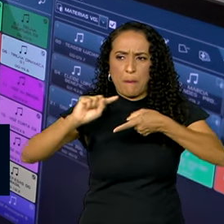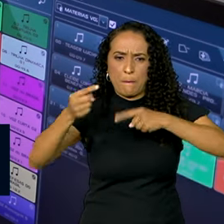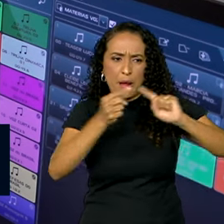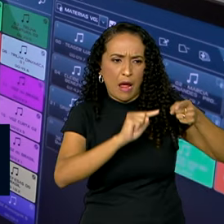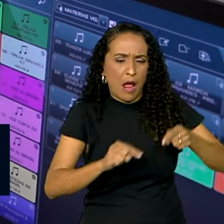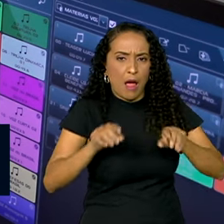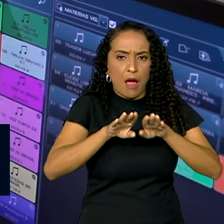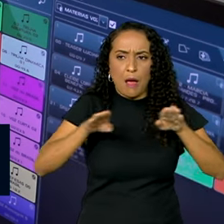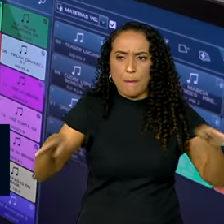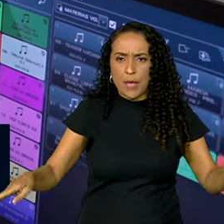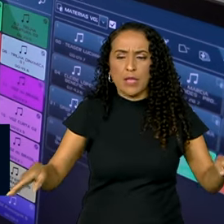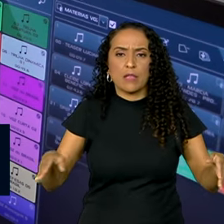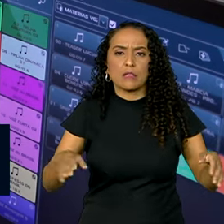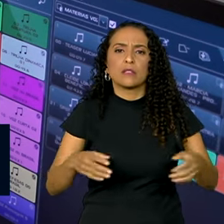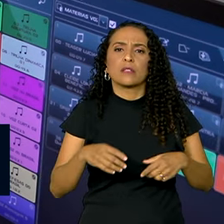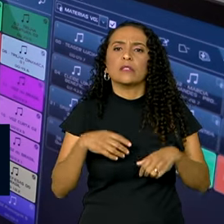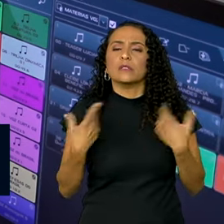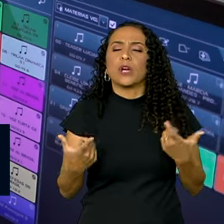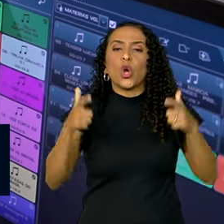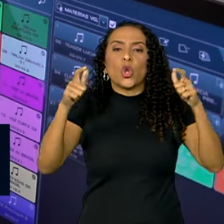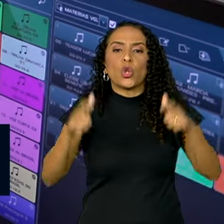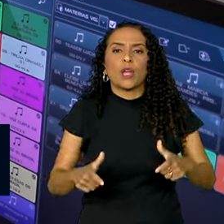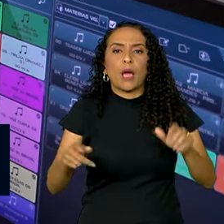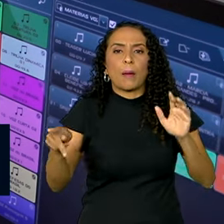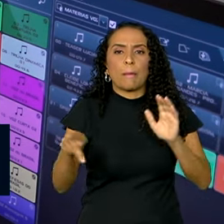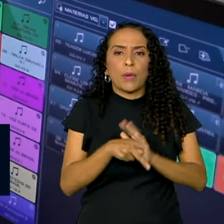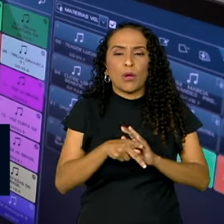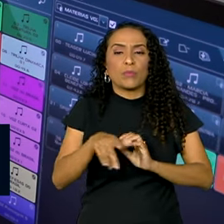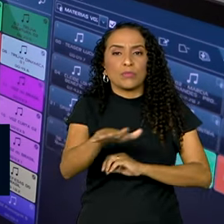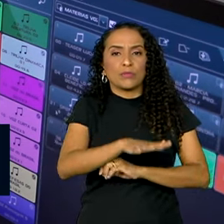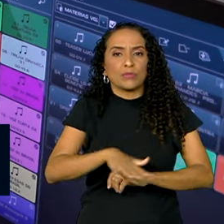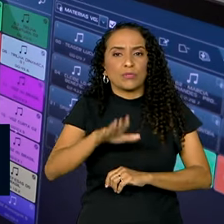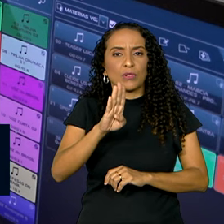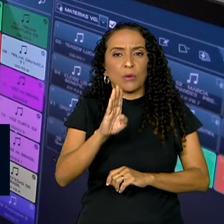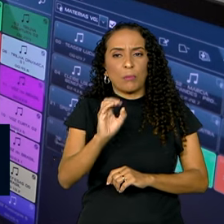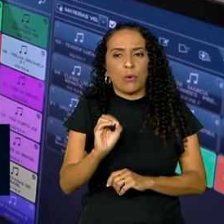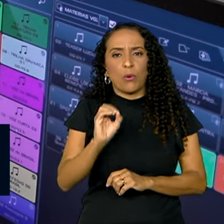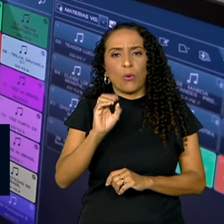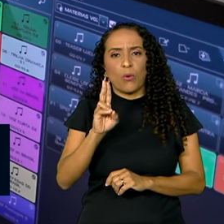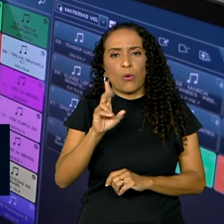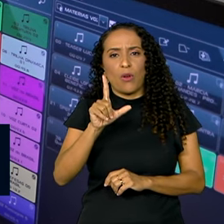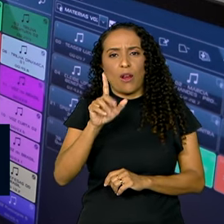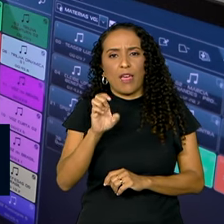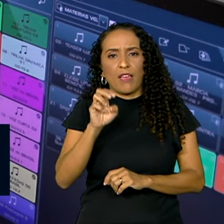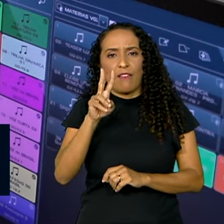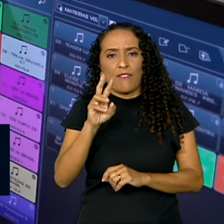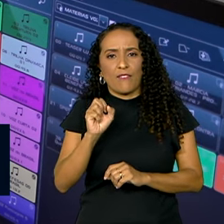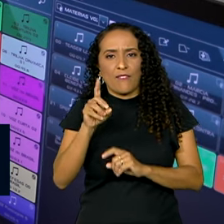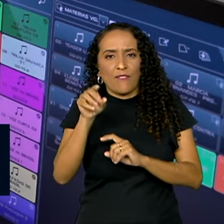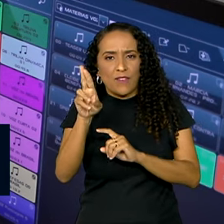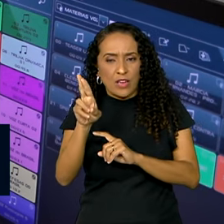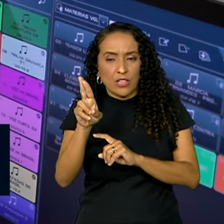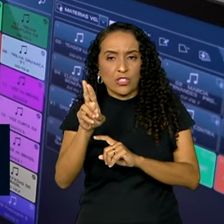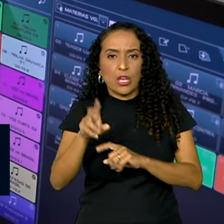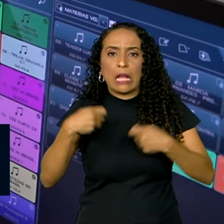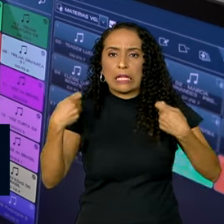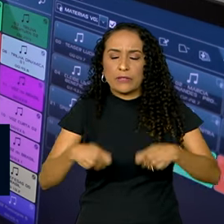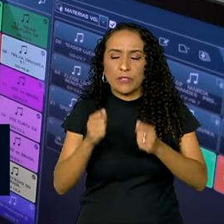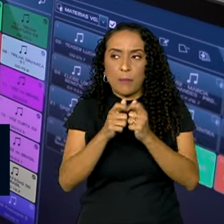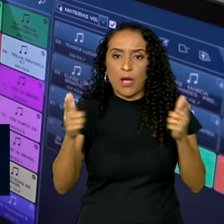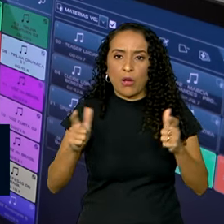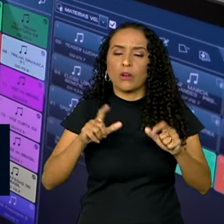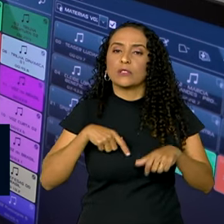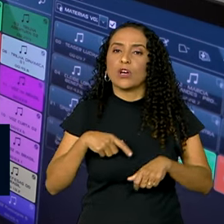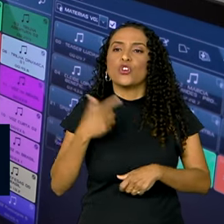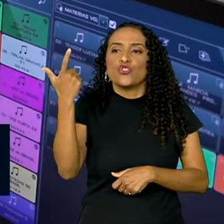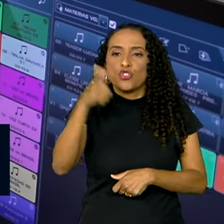mesas eh no espaço do Boulevard a demanda foi muito maior então estamos divulgando uma nova lista